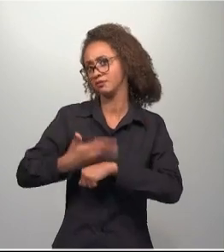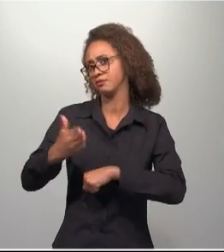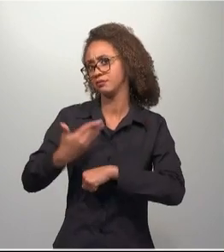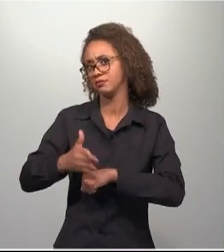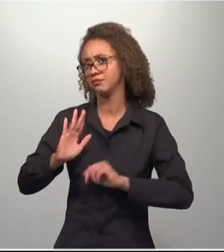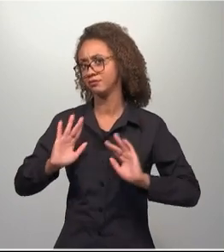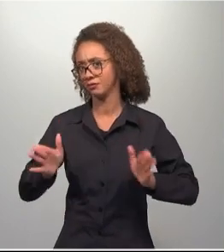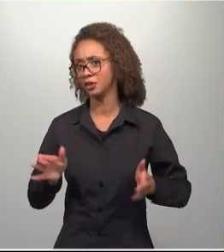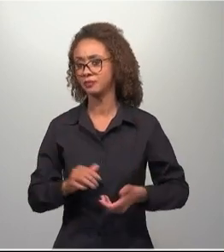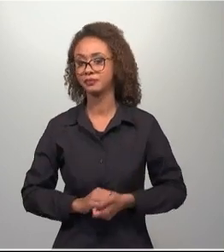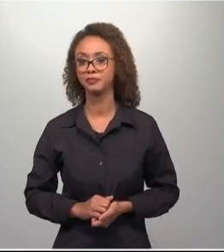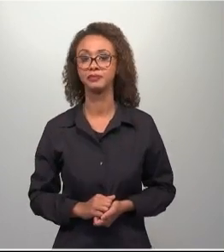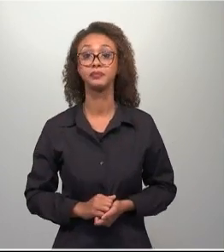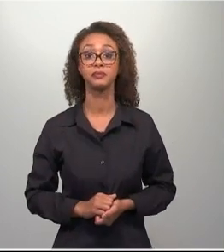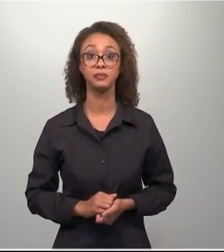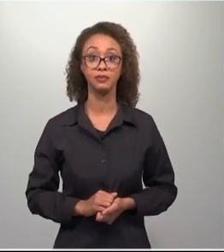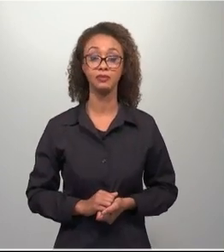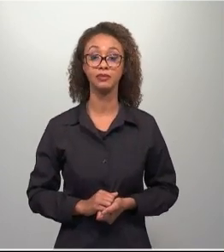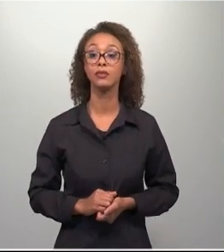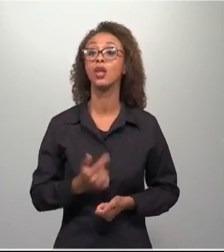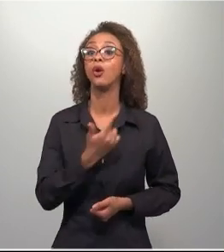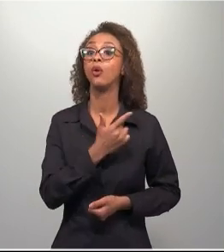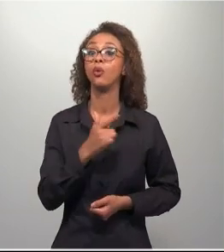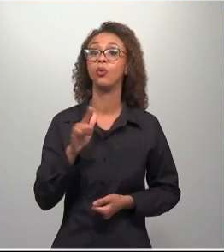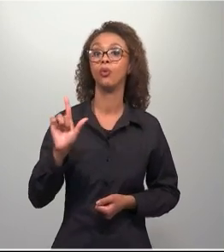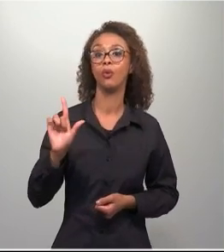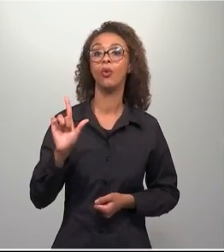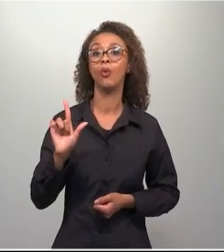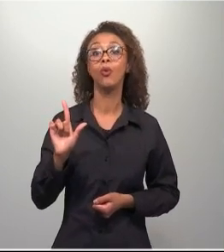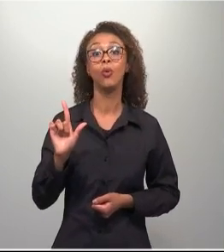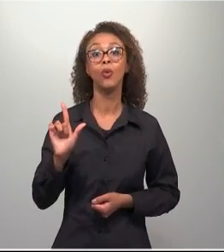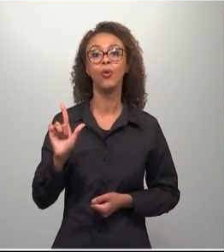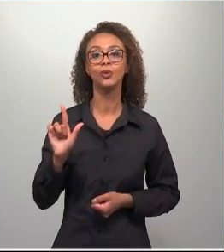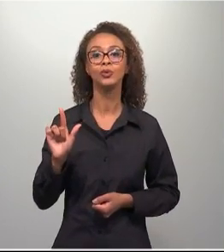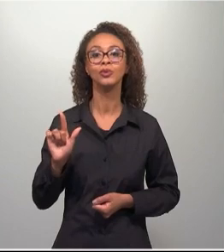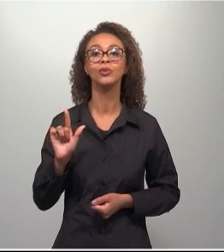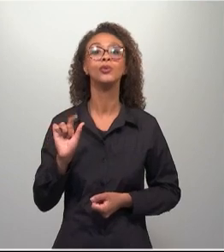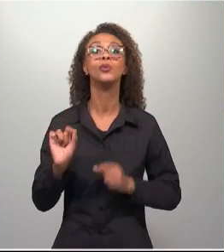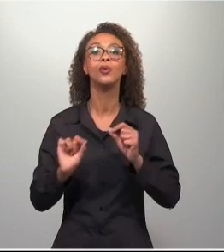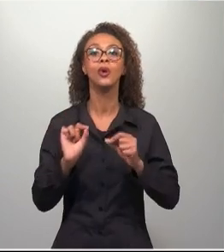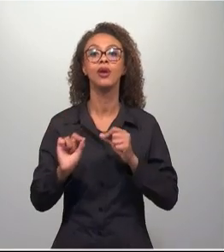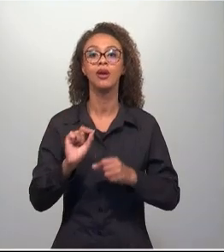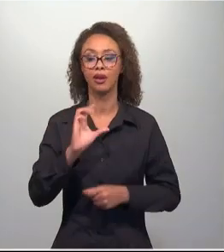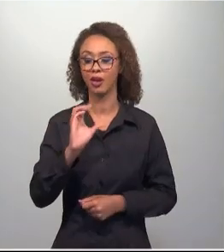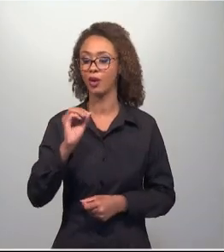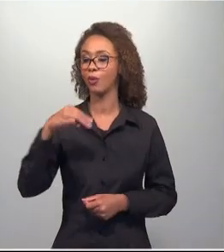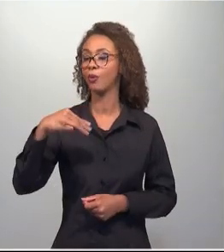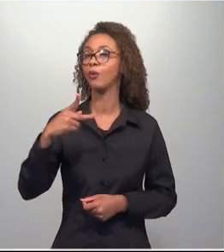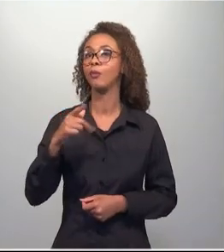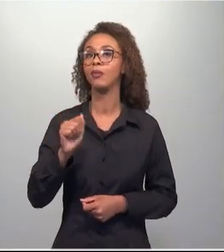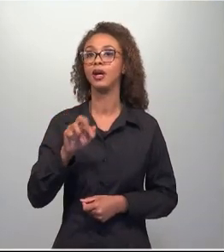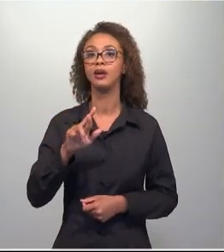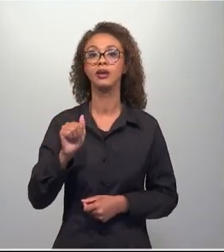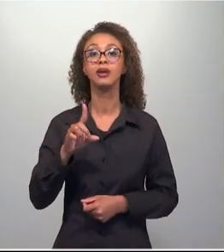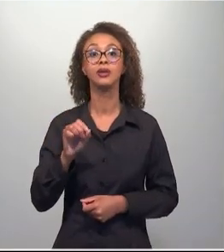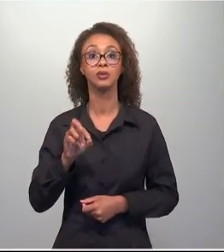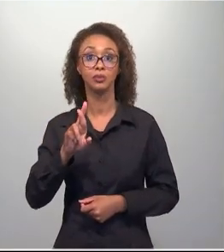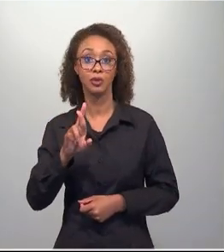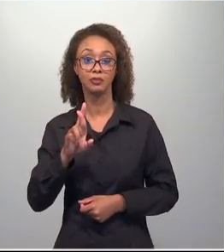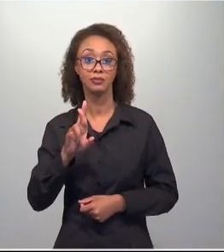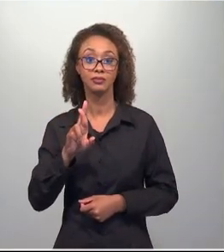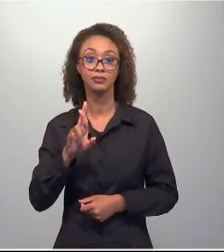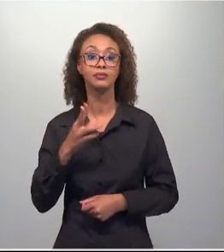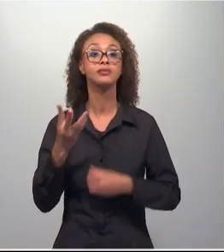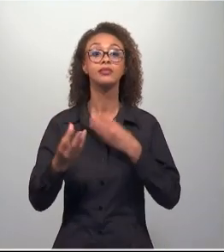outro bloquinho aritmético que é interessante é o comprador eu tenho lá a minha variável a com